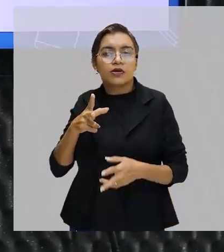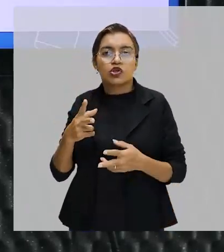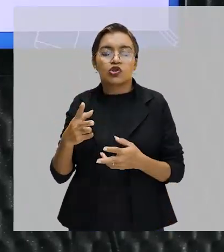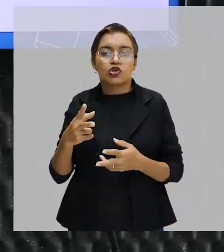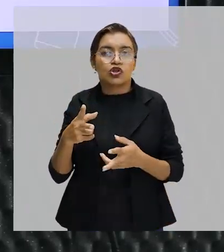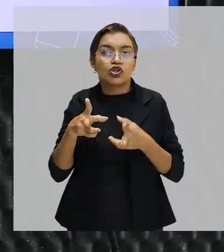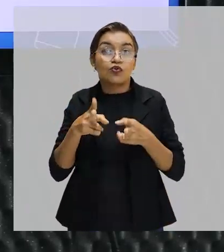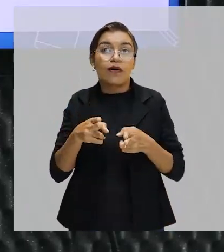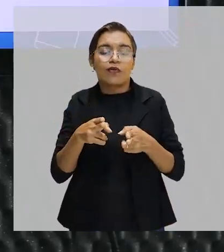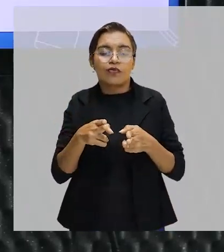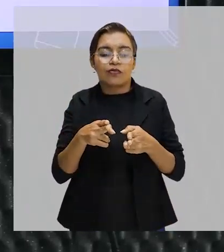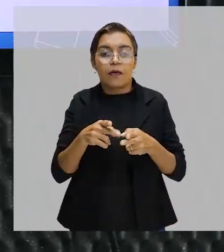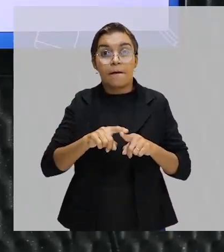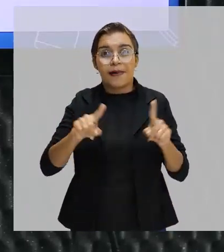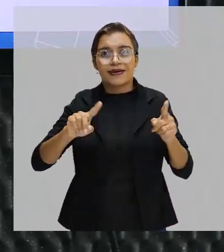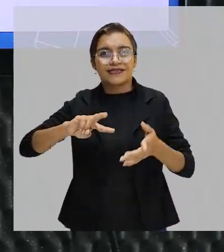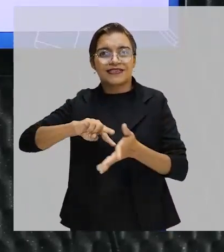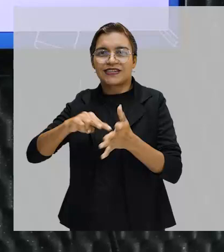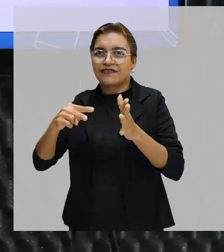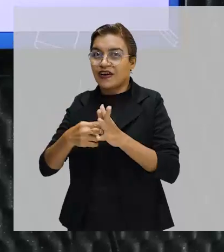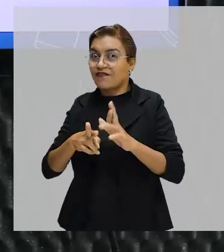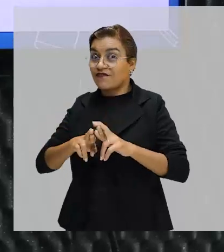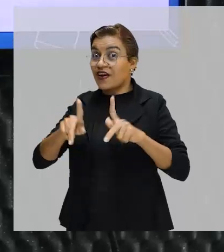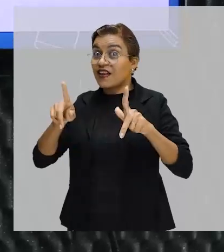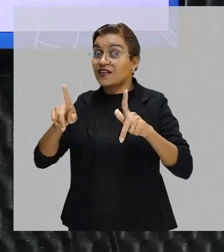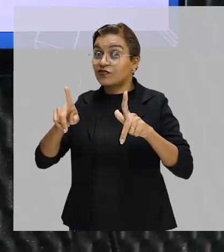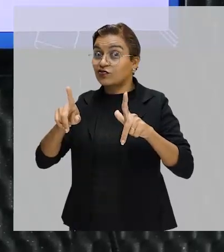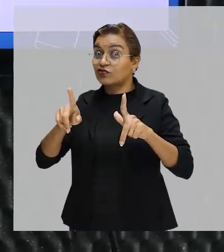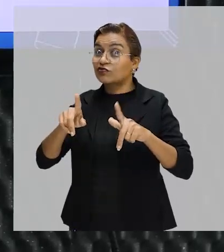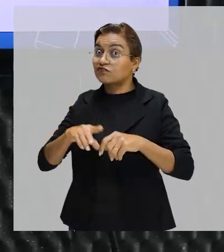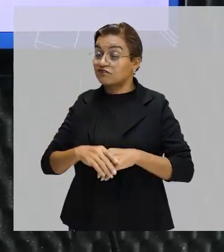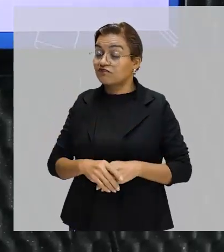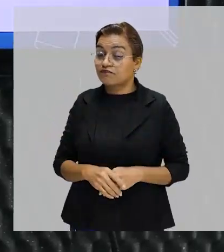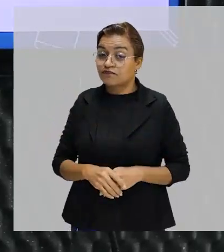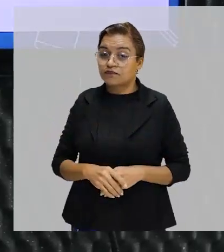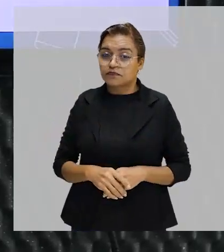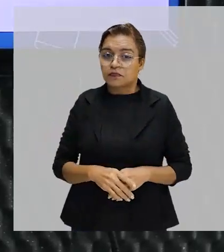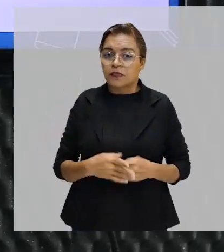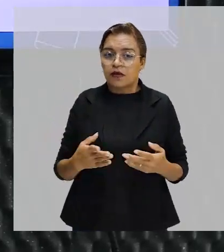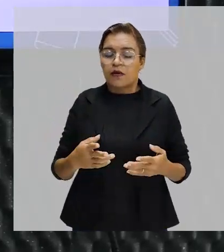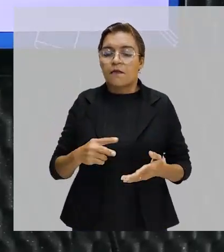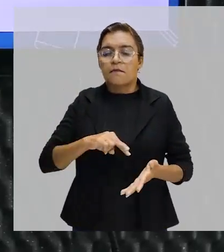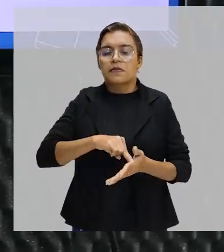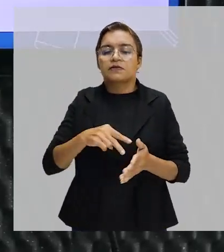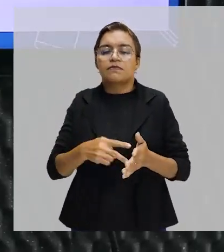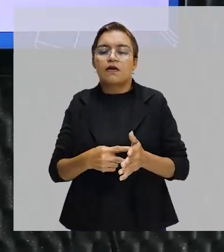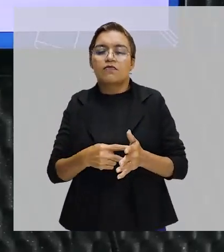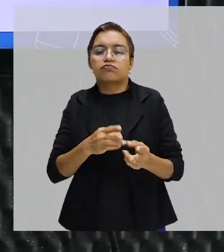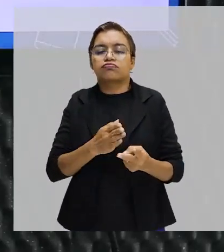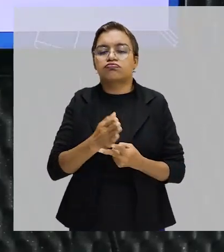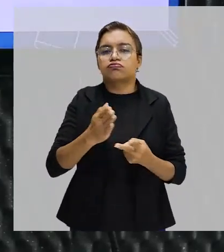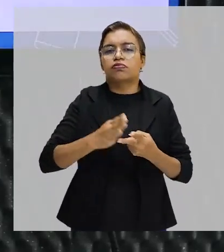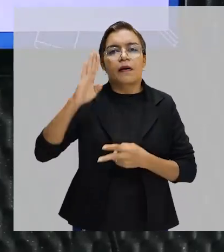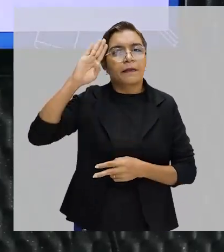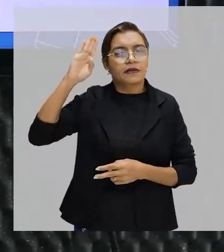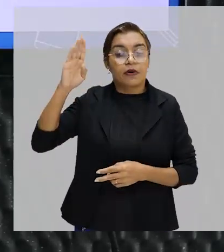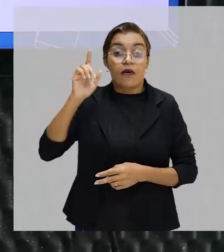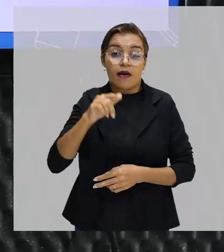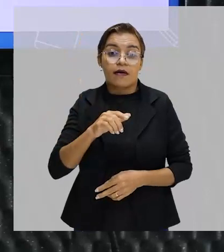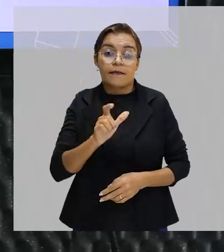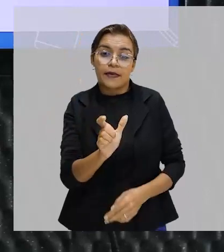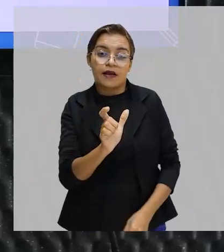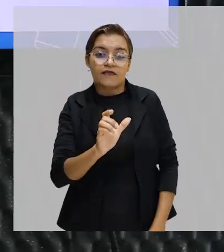tem significados e escrita totalmente diferente, né? Então, a principal ambiguidade se encontra no termo